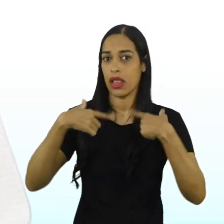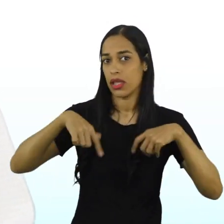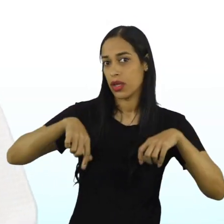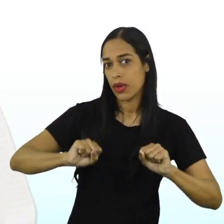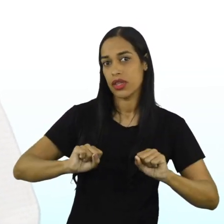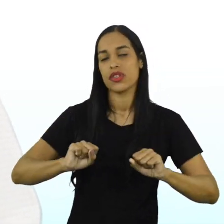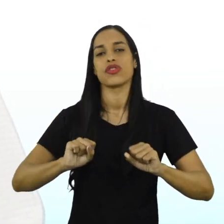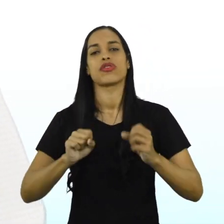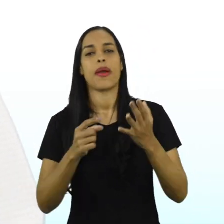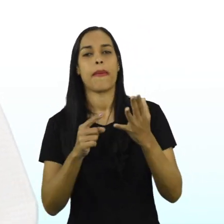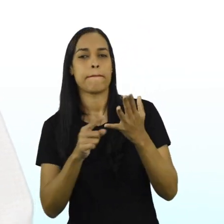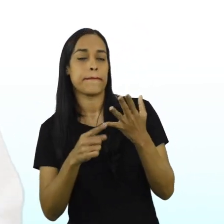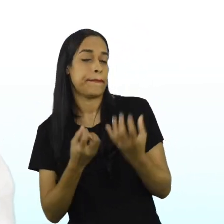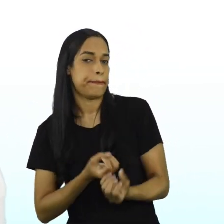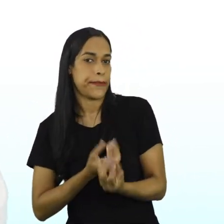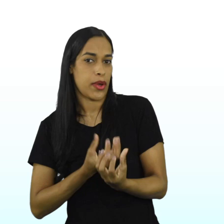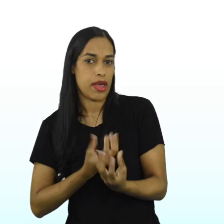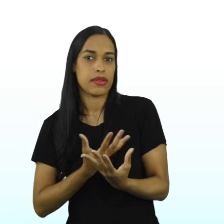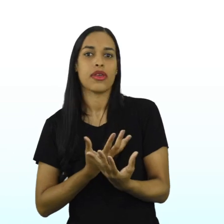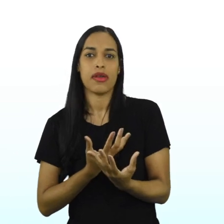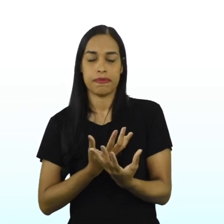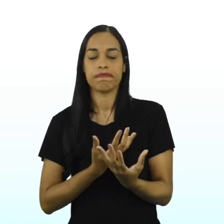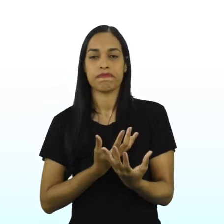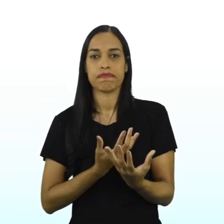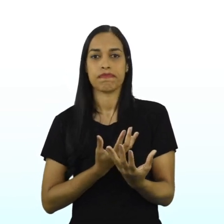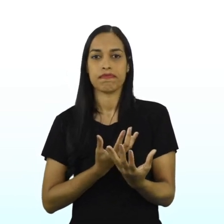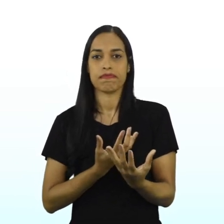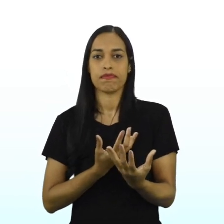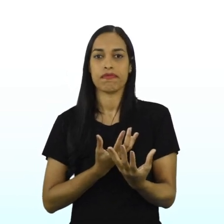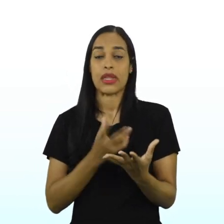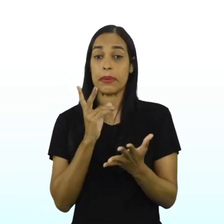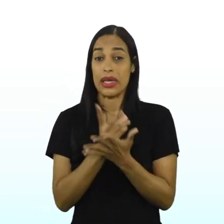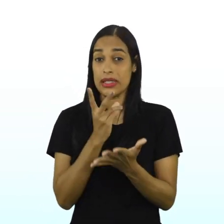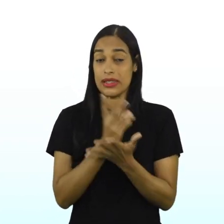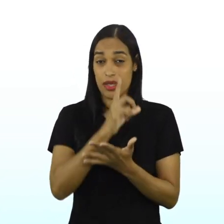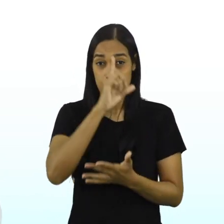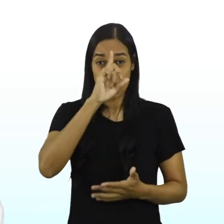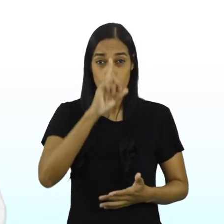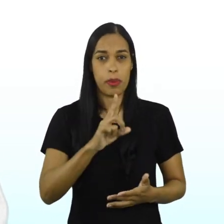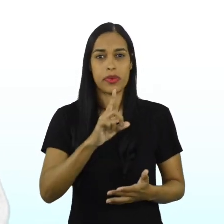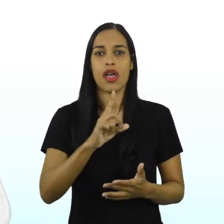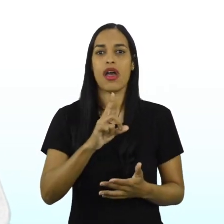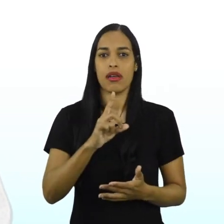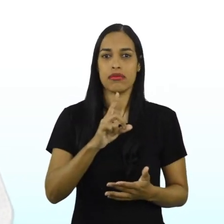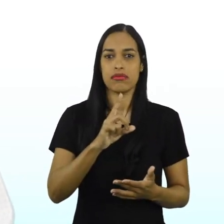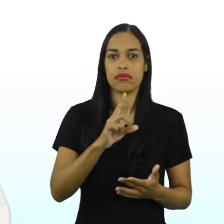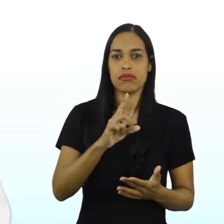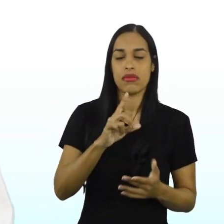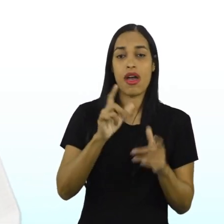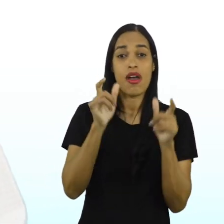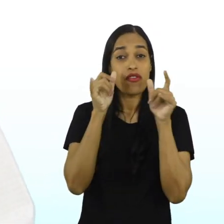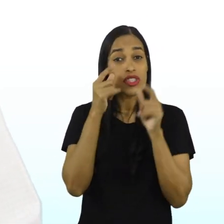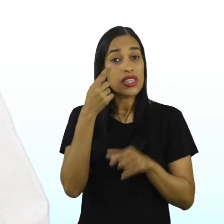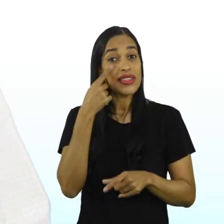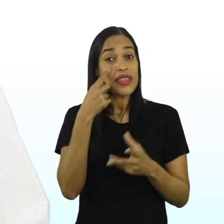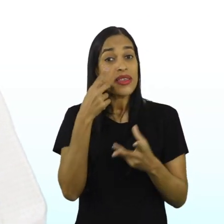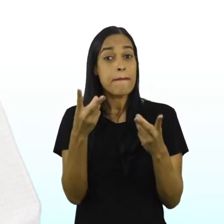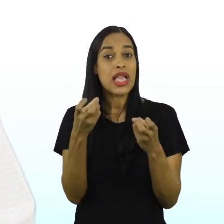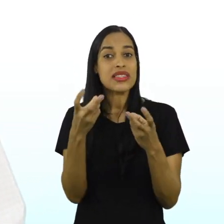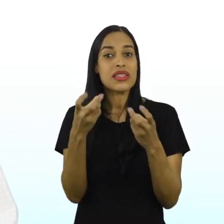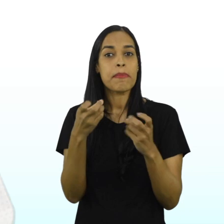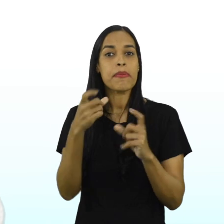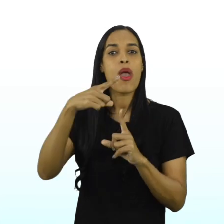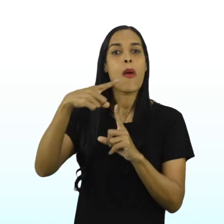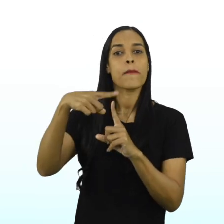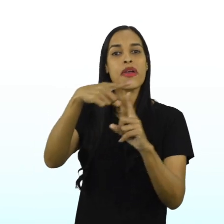trechos com função poética também, mas uma delas vai predominar. Aí você tem que dizer o que é que o autor pretende com esse texto, o que é que o